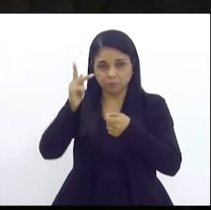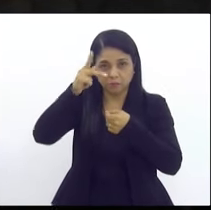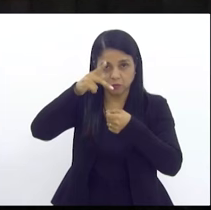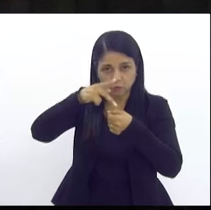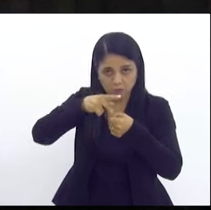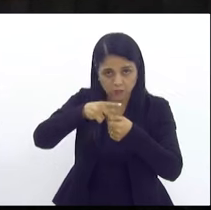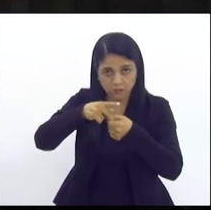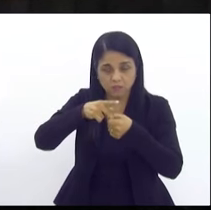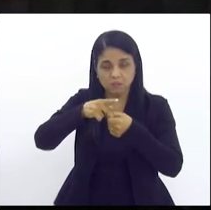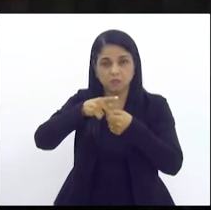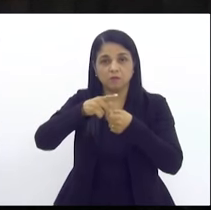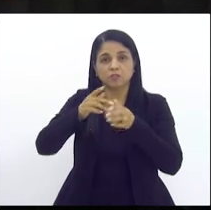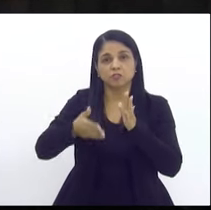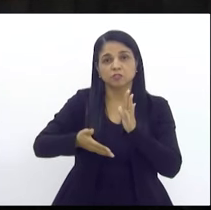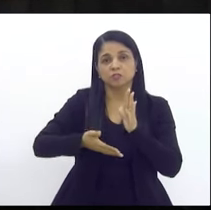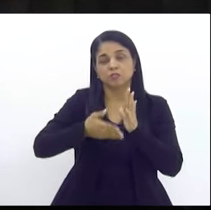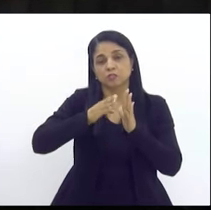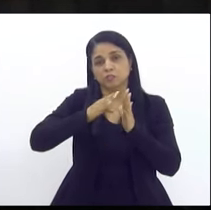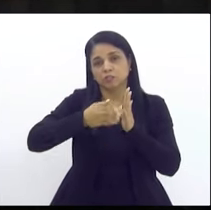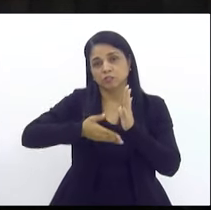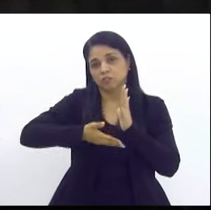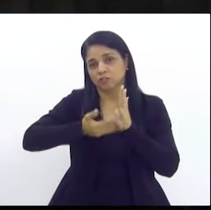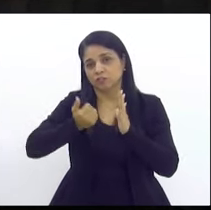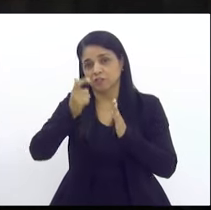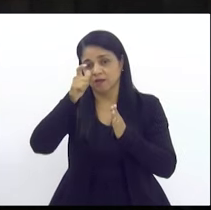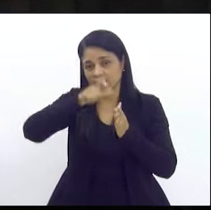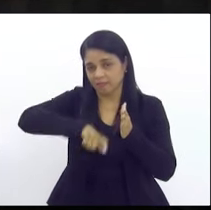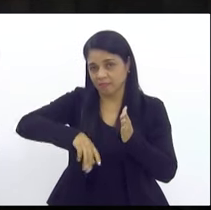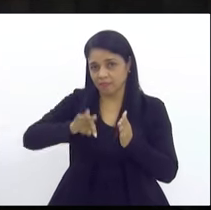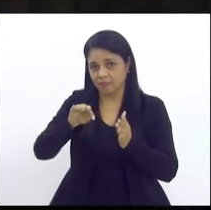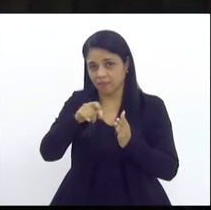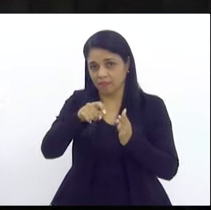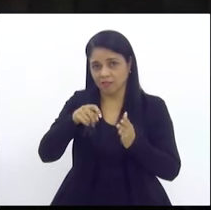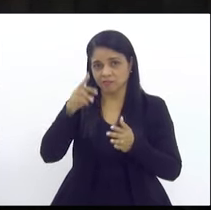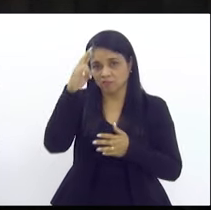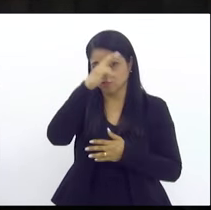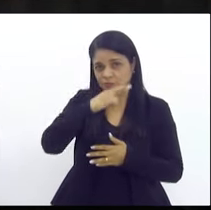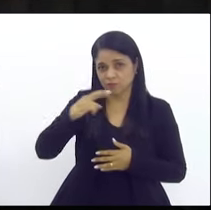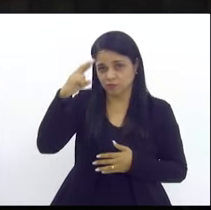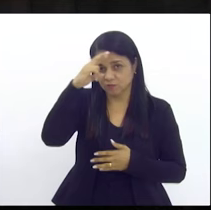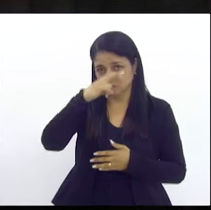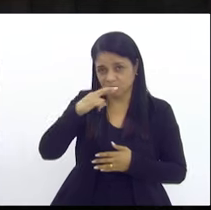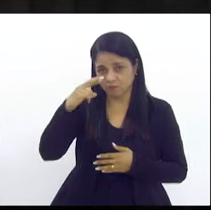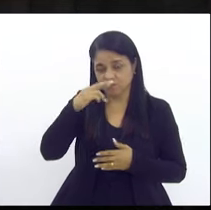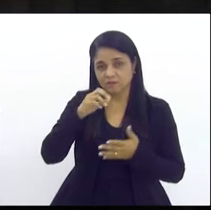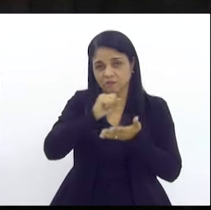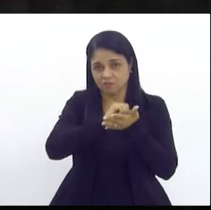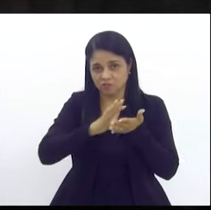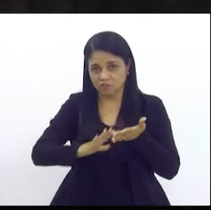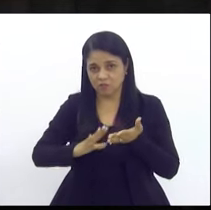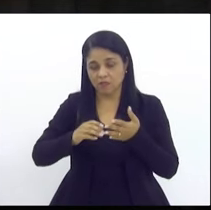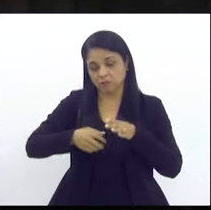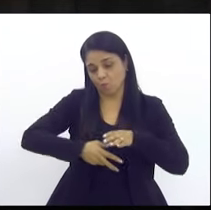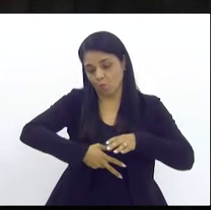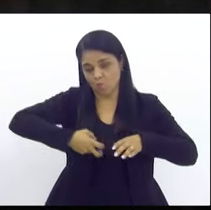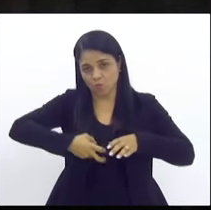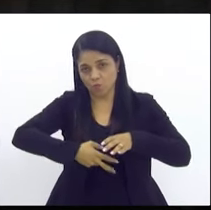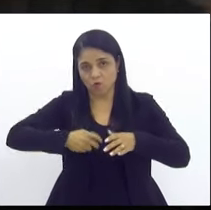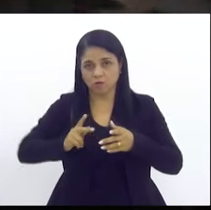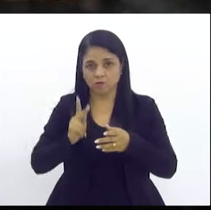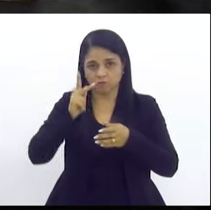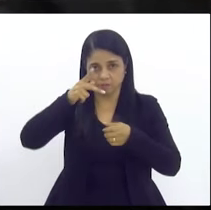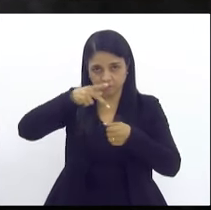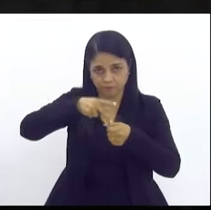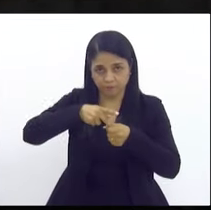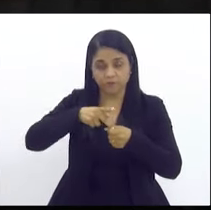e institui a taxa de controle, monitoramento e fiscalização das atividades de exploração e produção de petróleo